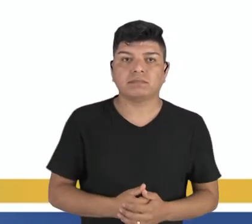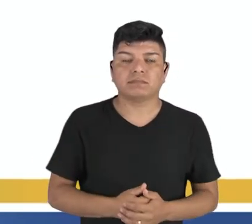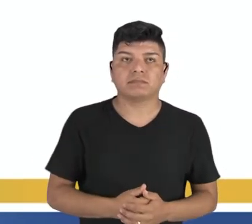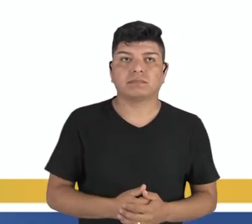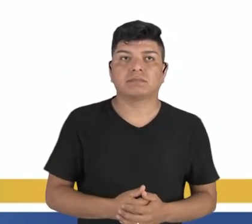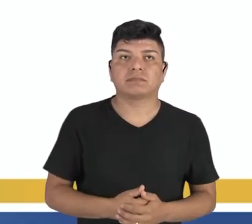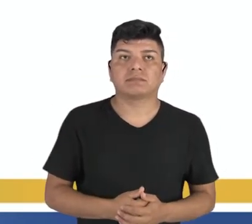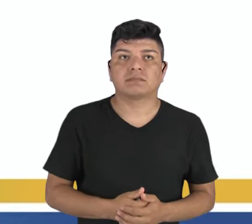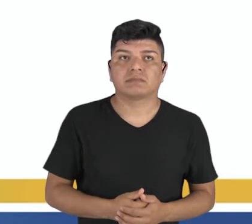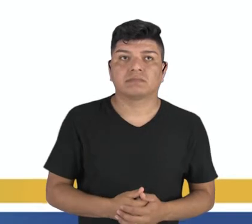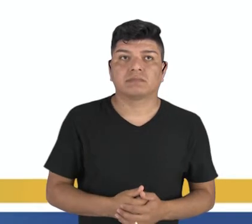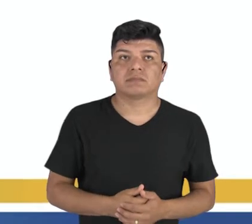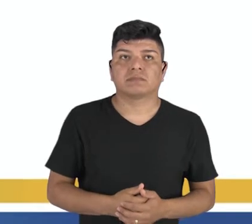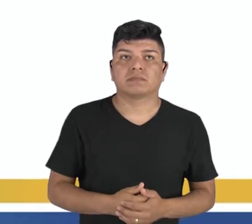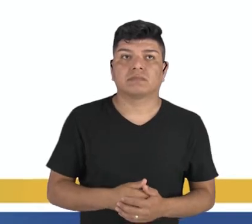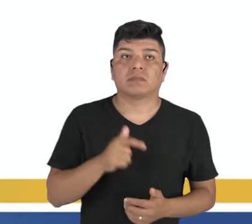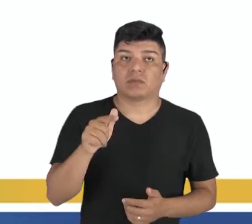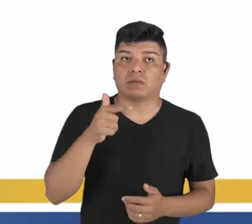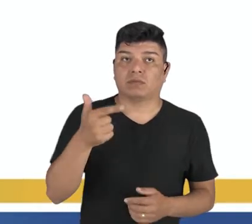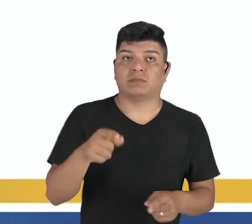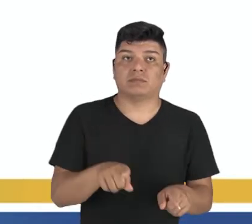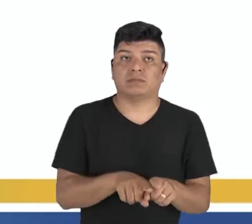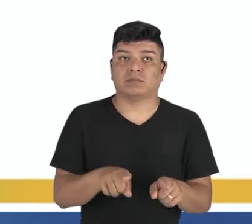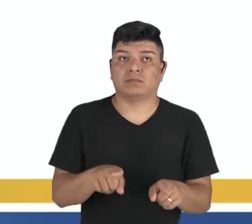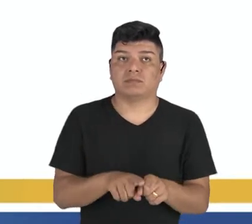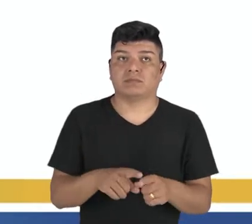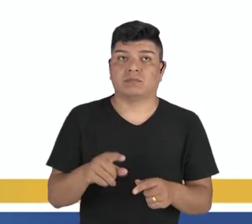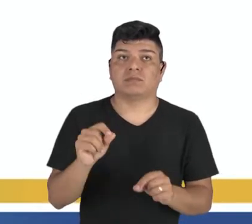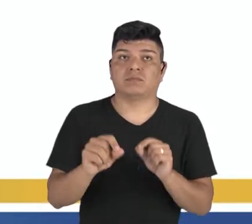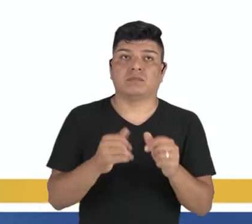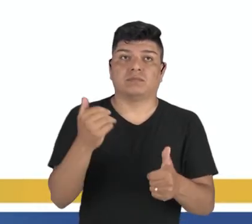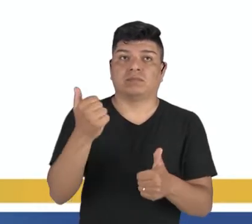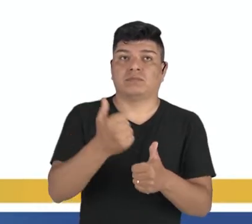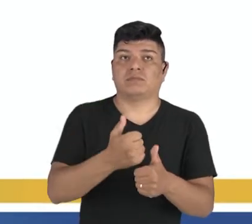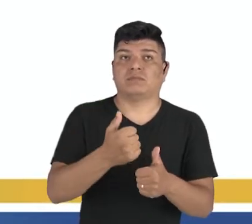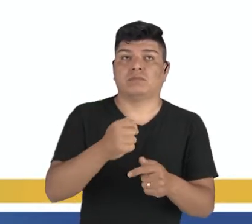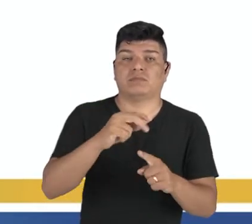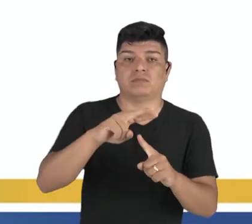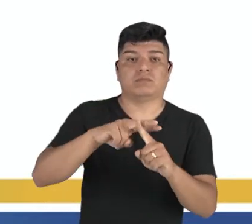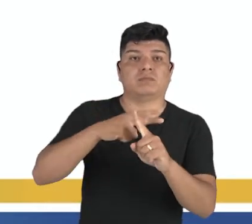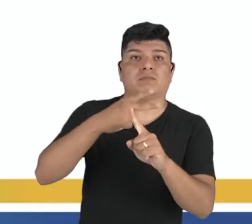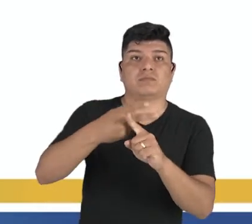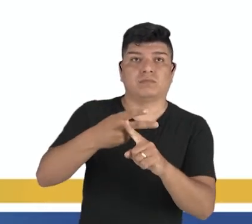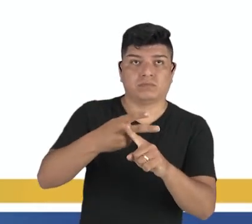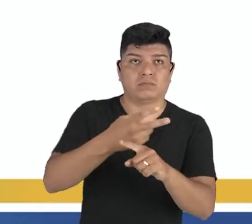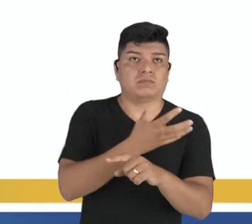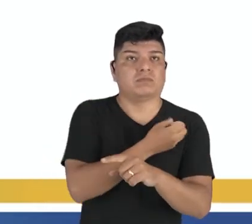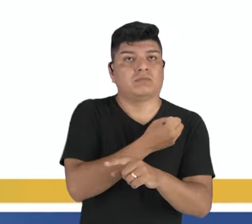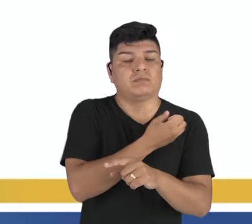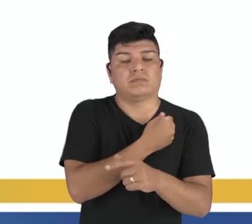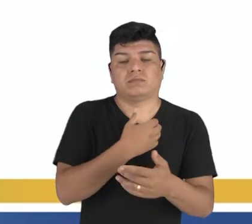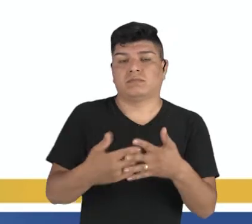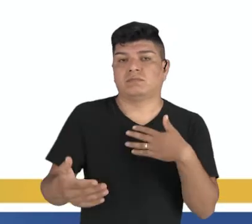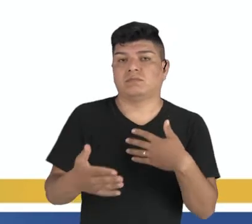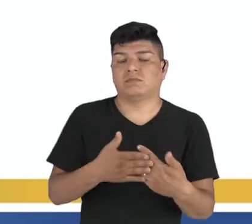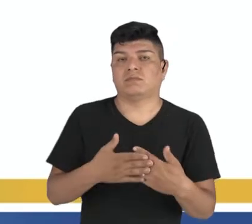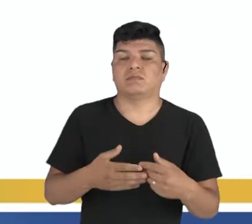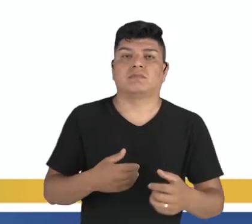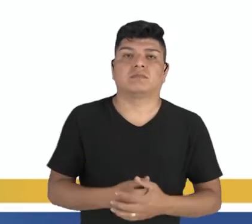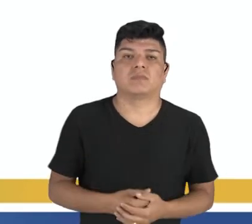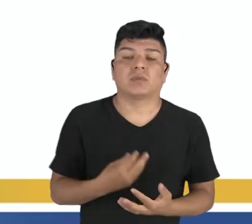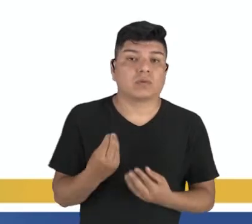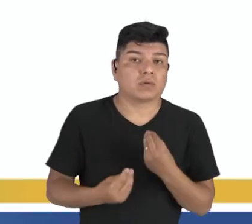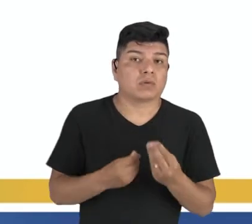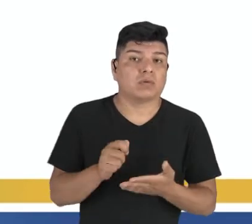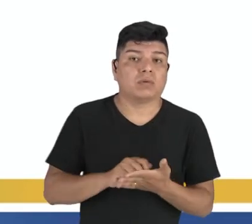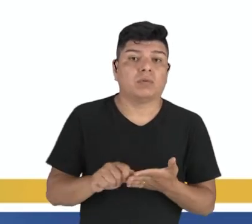potência. Nós temos ainda outra situação, o sucessor do dobro de um número qualquer. Como